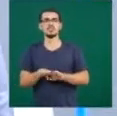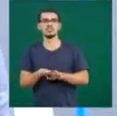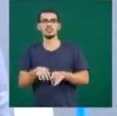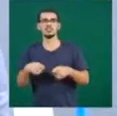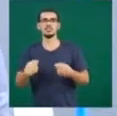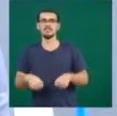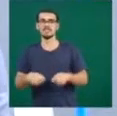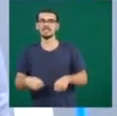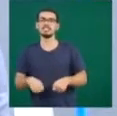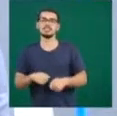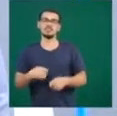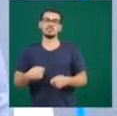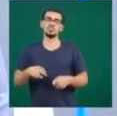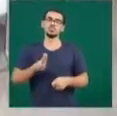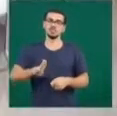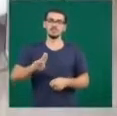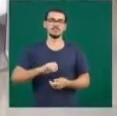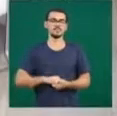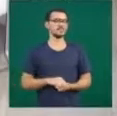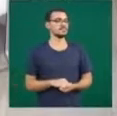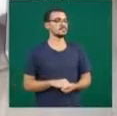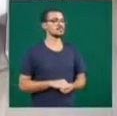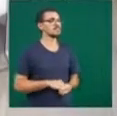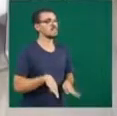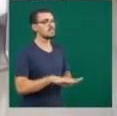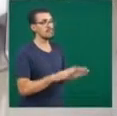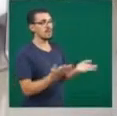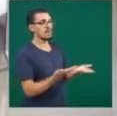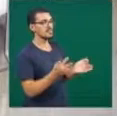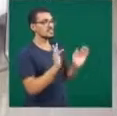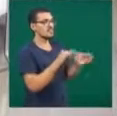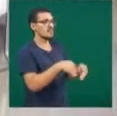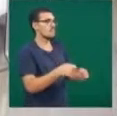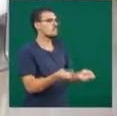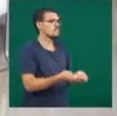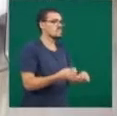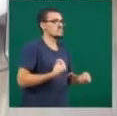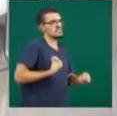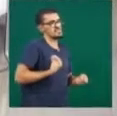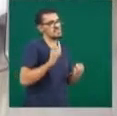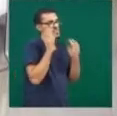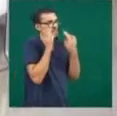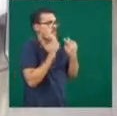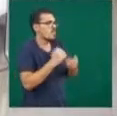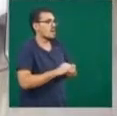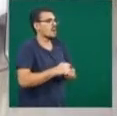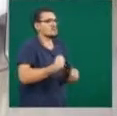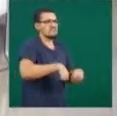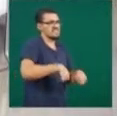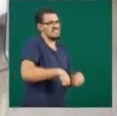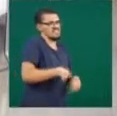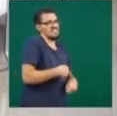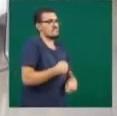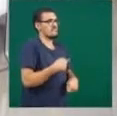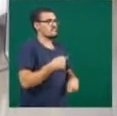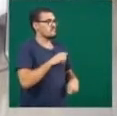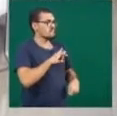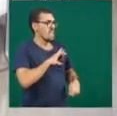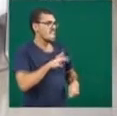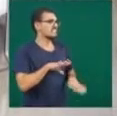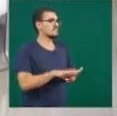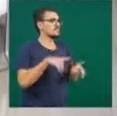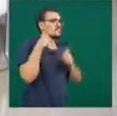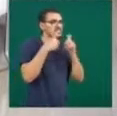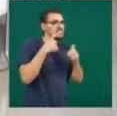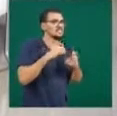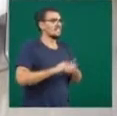forma mais grave da doença. Só para a gente fechar, é possível viver com psoríase sem aquele medo todo, aquela preocupação de vou ter